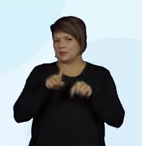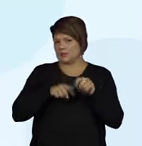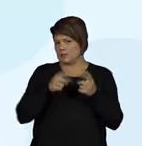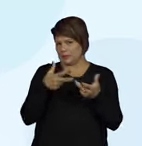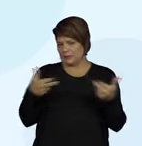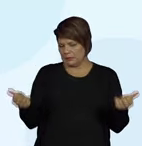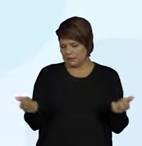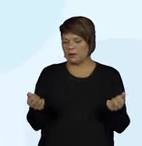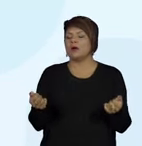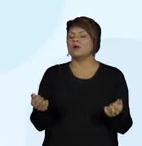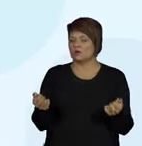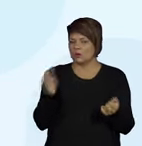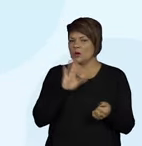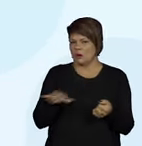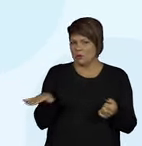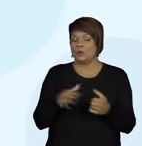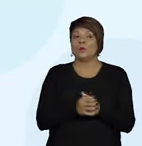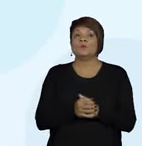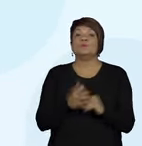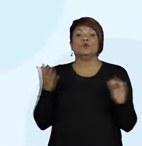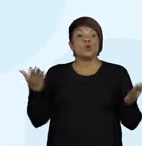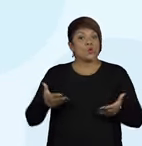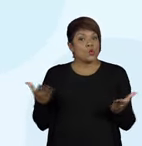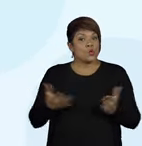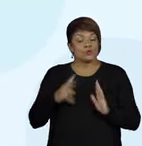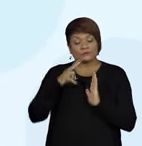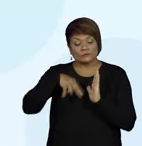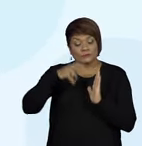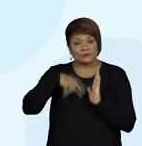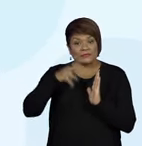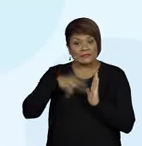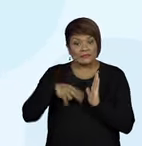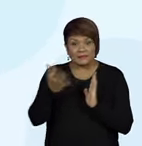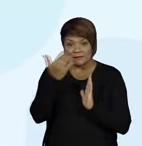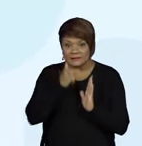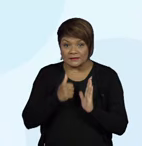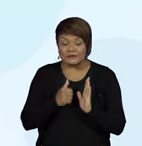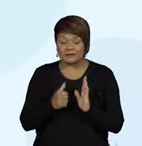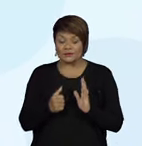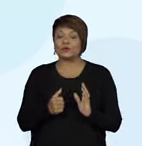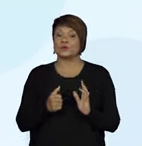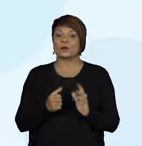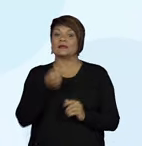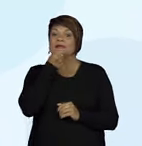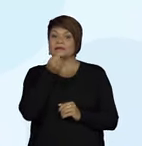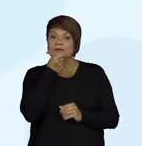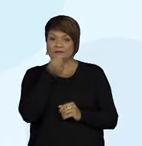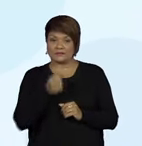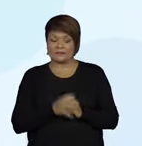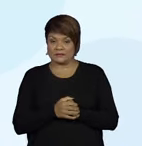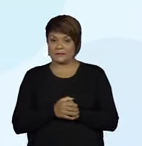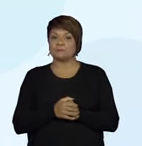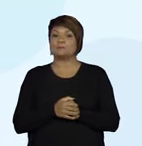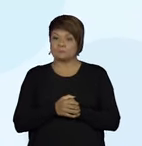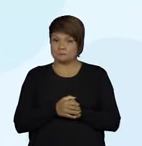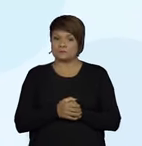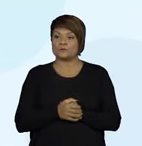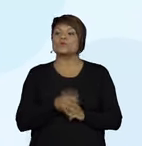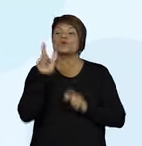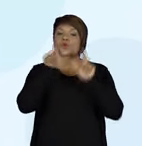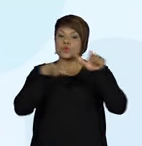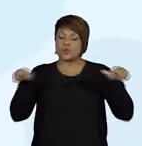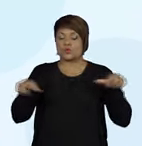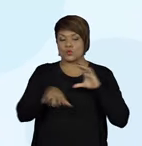vamos aprender hoje? Nós vamos ler uma entrevista com uma youtuber que criou o canal de experimentos